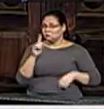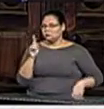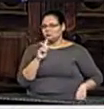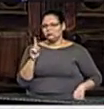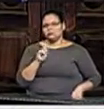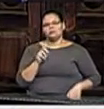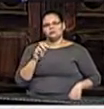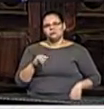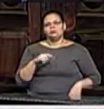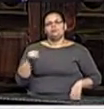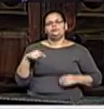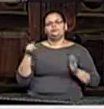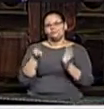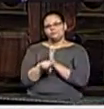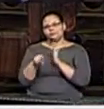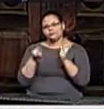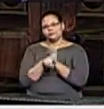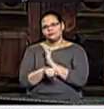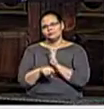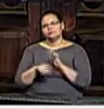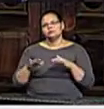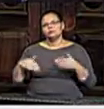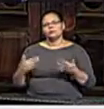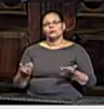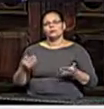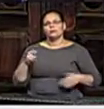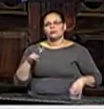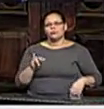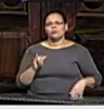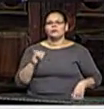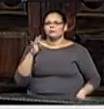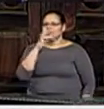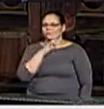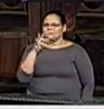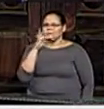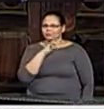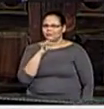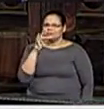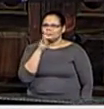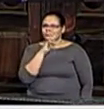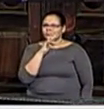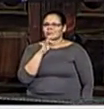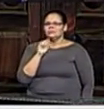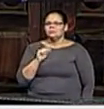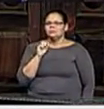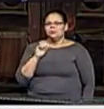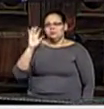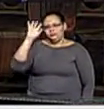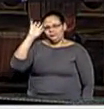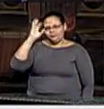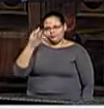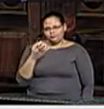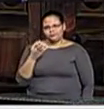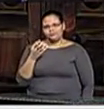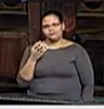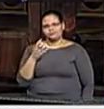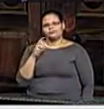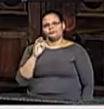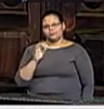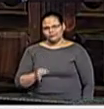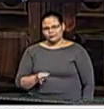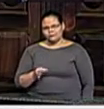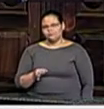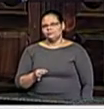Se nós perguntarmos quanto que isso vai significar para resolver